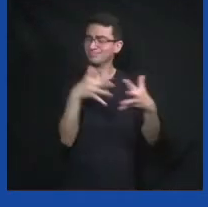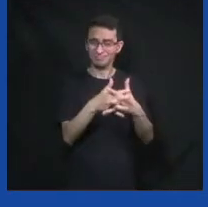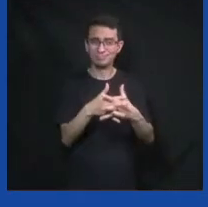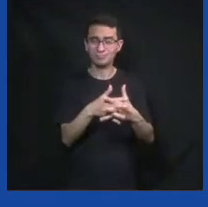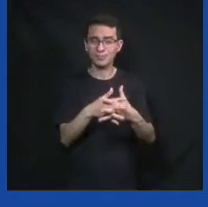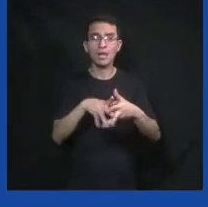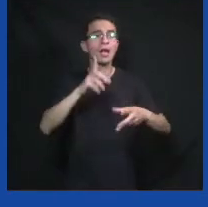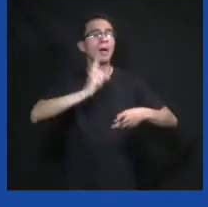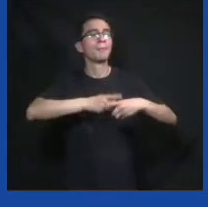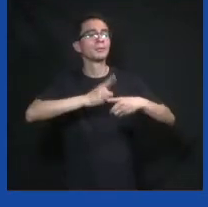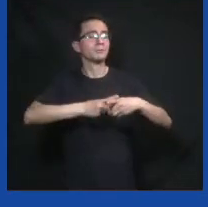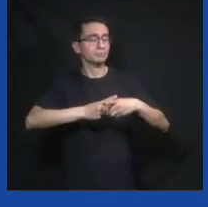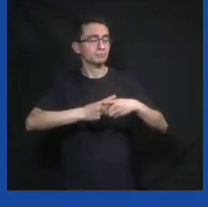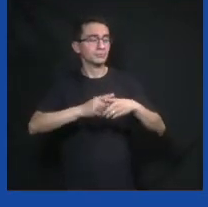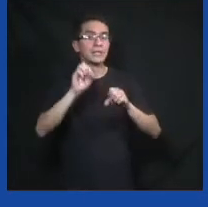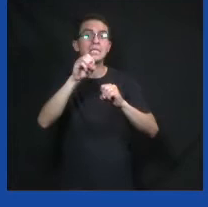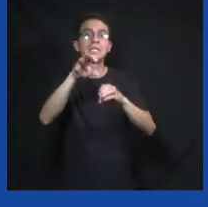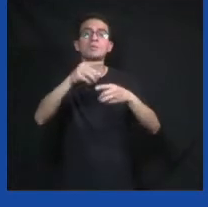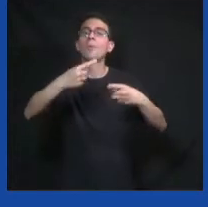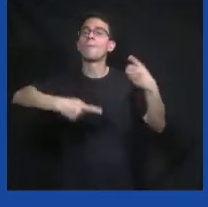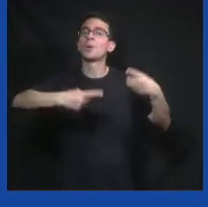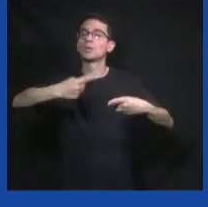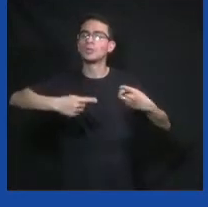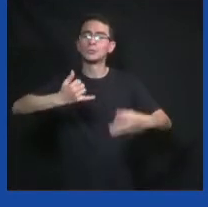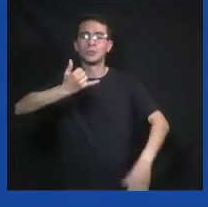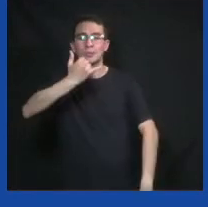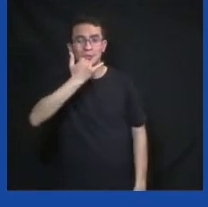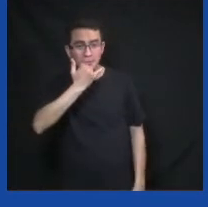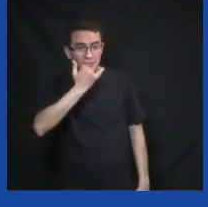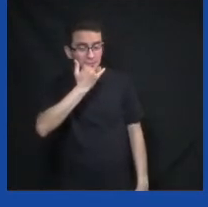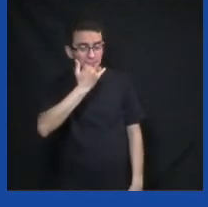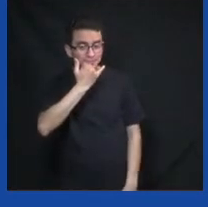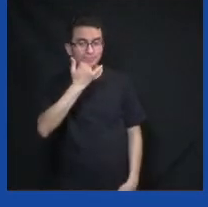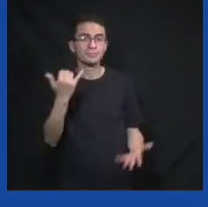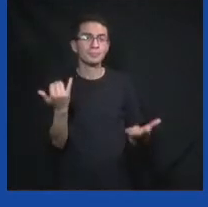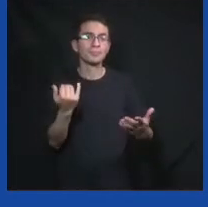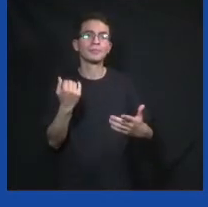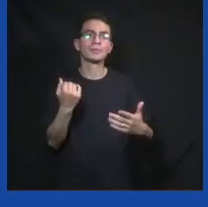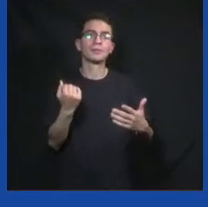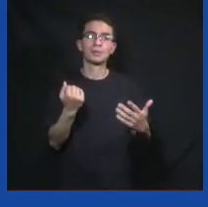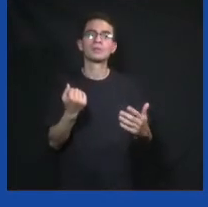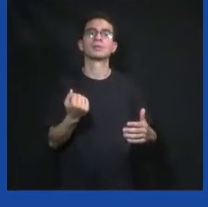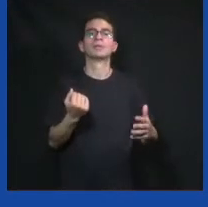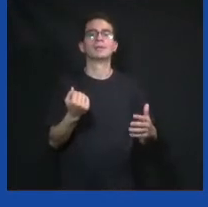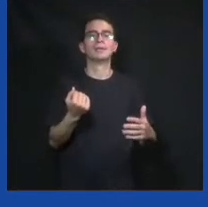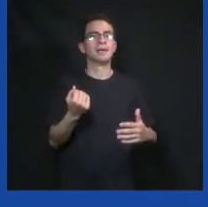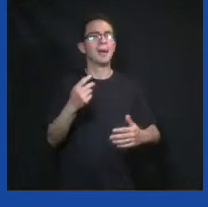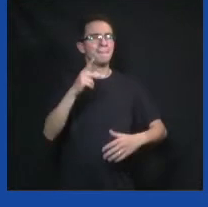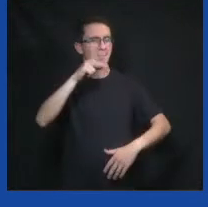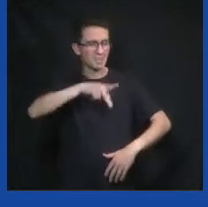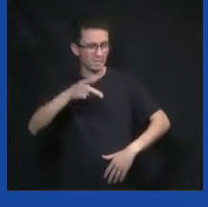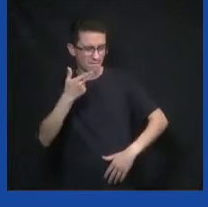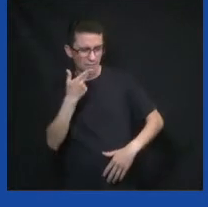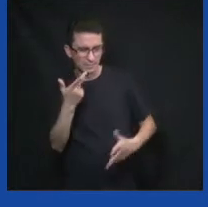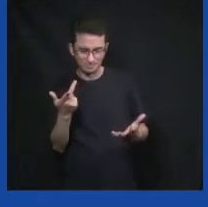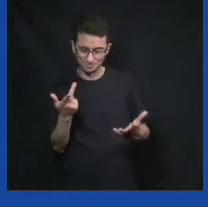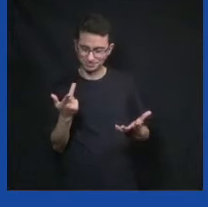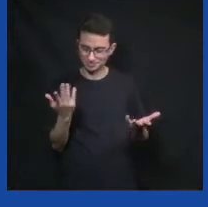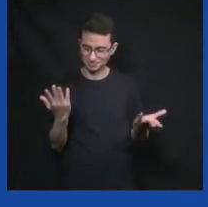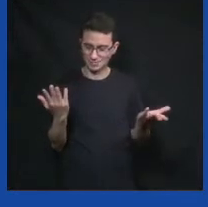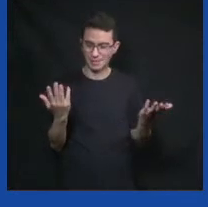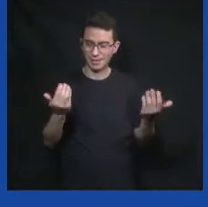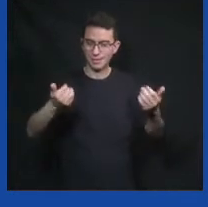a educação política, e me perdoe o professor Hildo aqui, porque eu estou colocando tudo no mesmo cesto, e ele não gosta que coloque no mesmo cesto, são